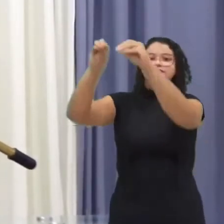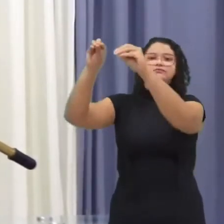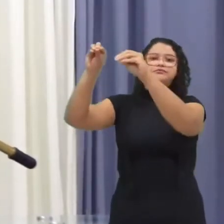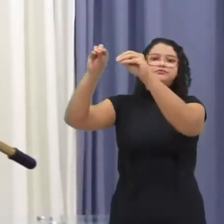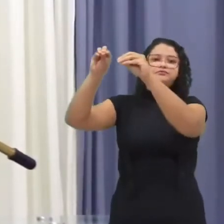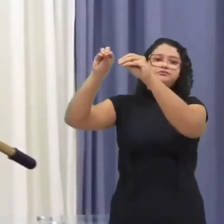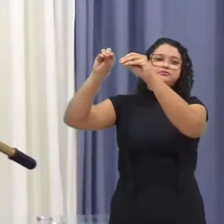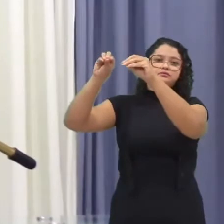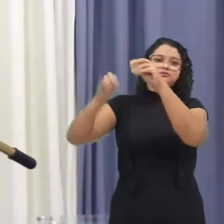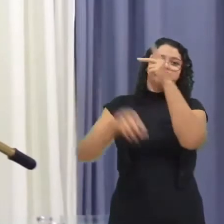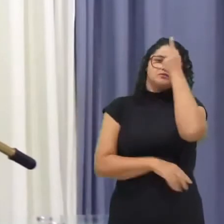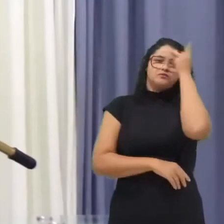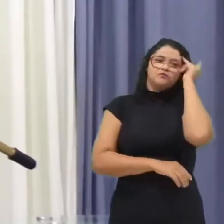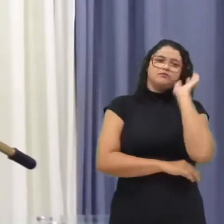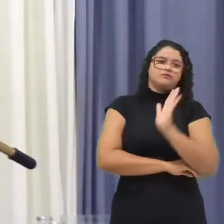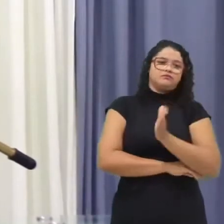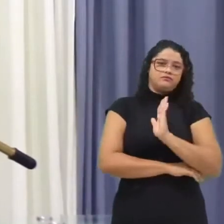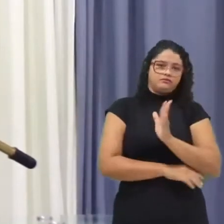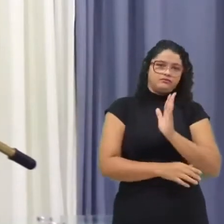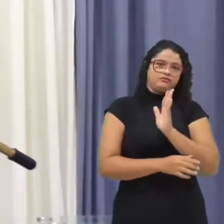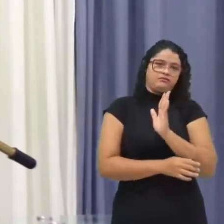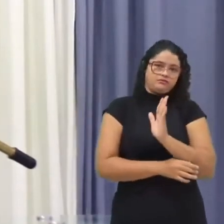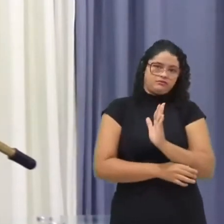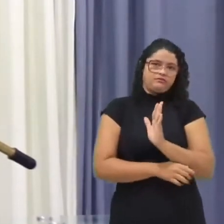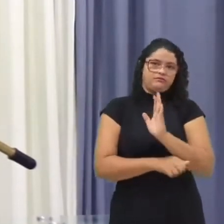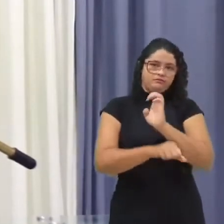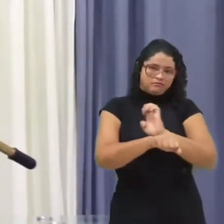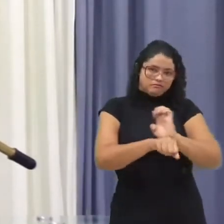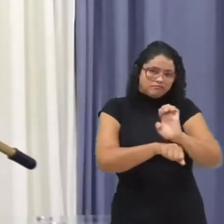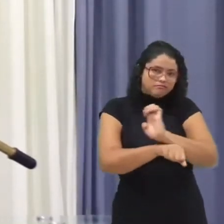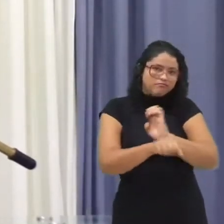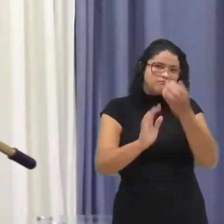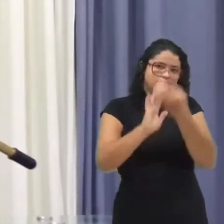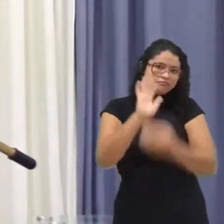cativeiro, conforme Efésios 4:8.